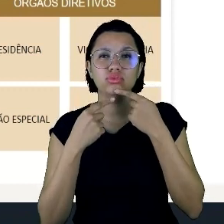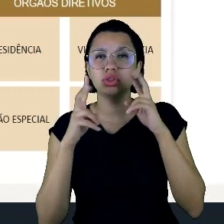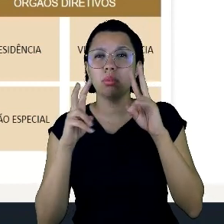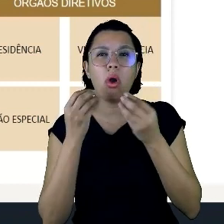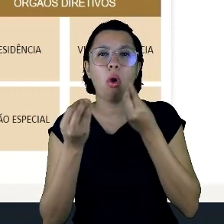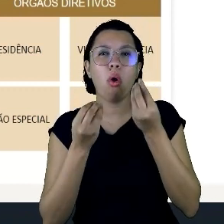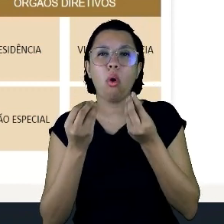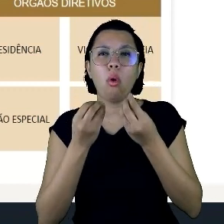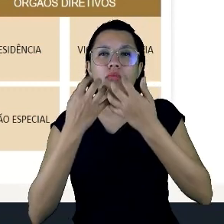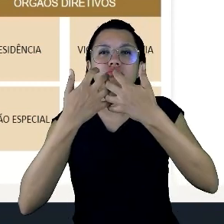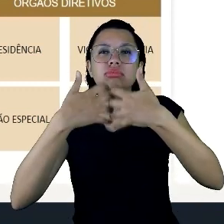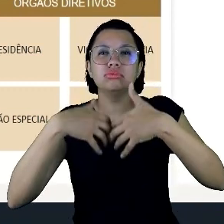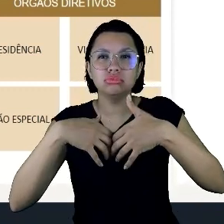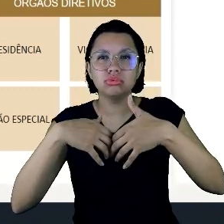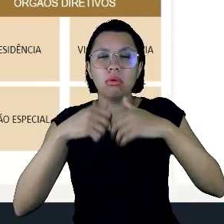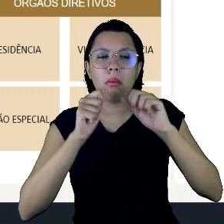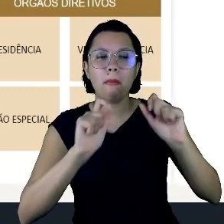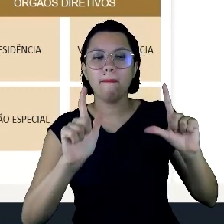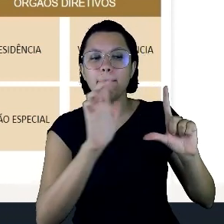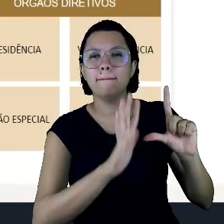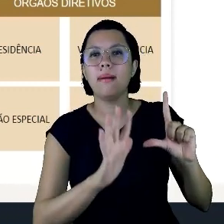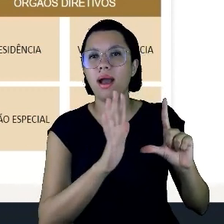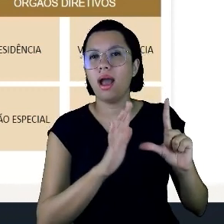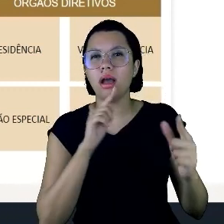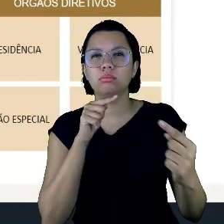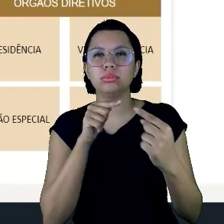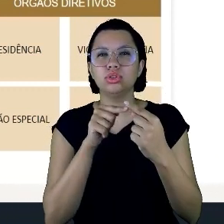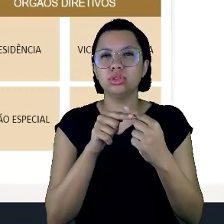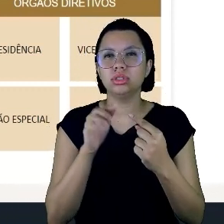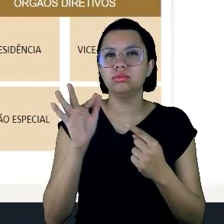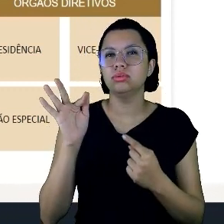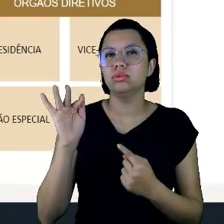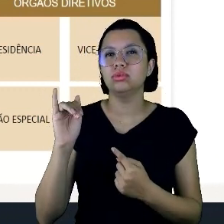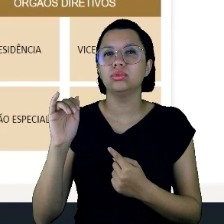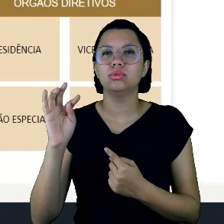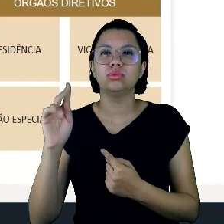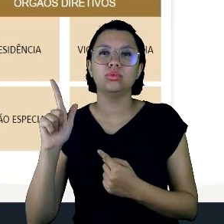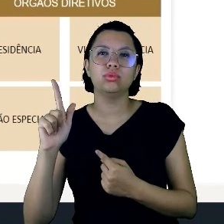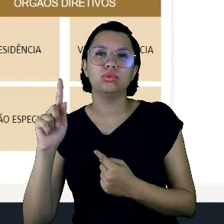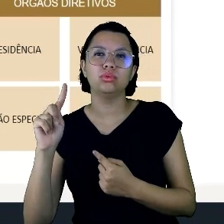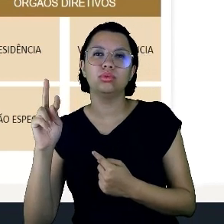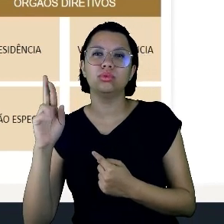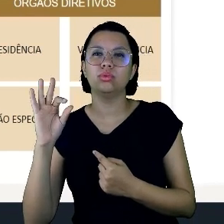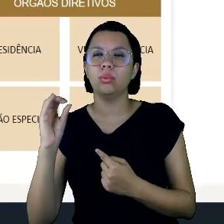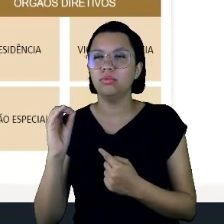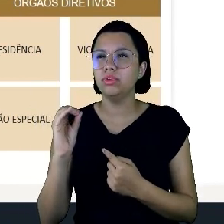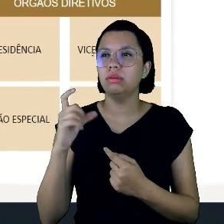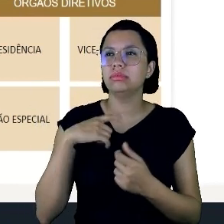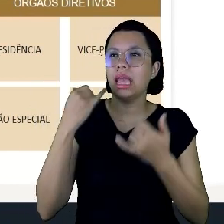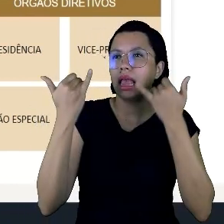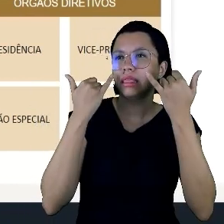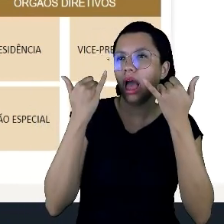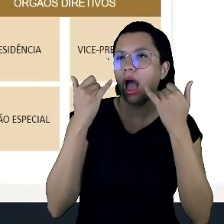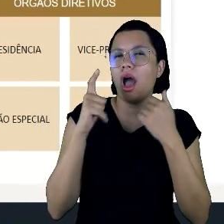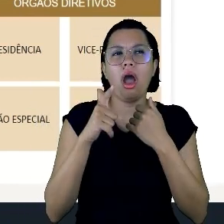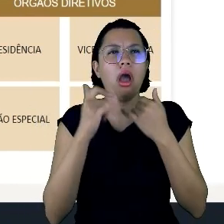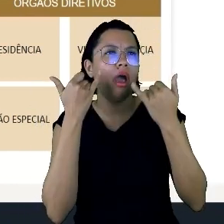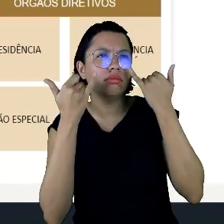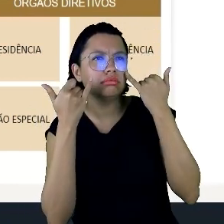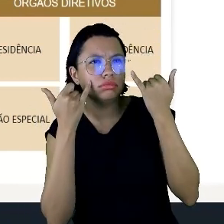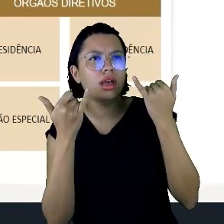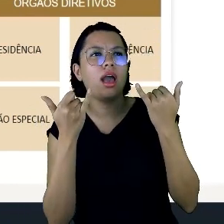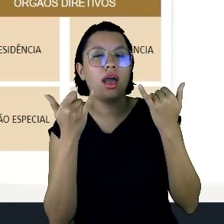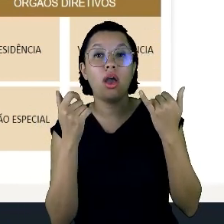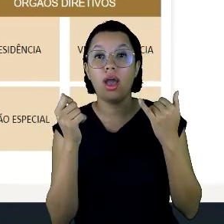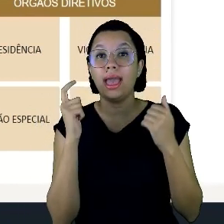as funcionalidades do painel. Né? Especificamente, assim, filtros, que tipo de dados, se esse dado tem ou não tem,